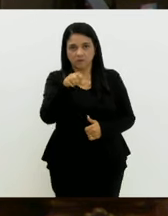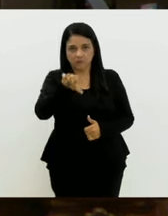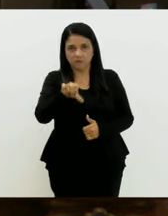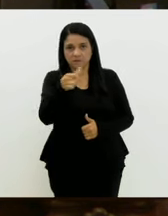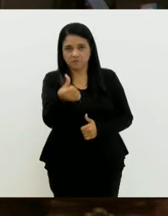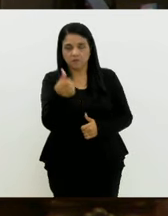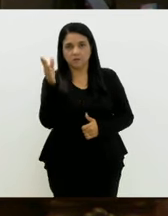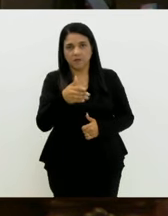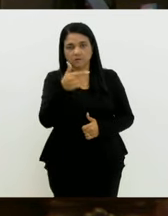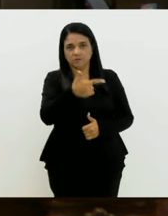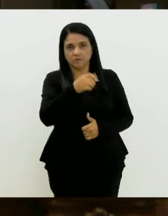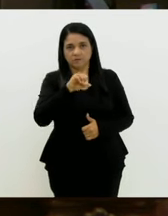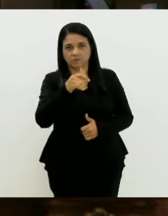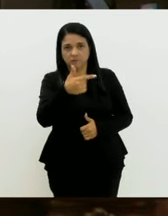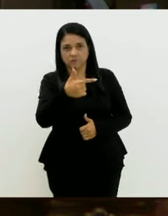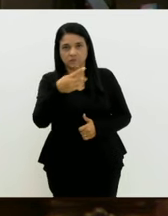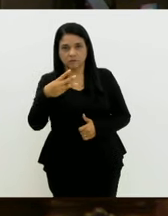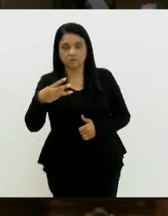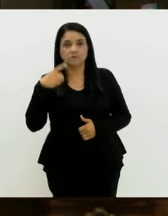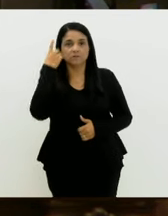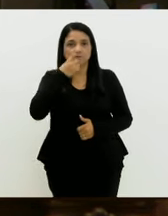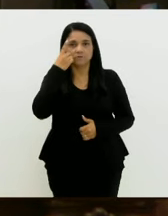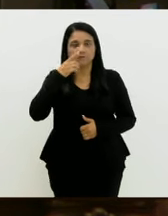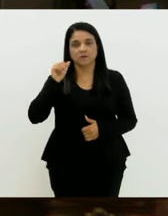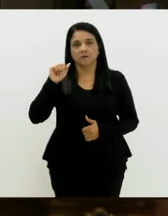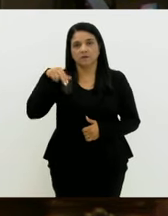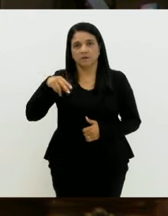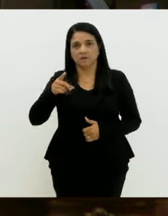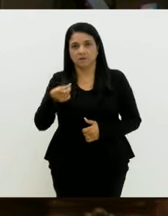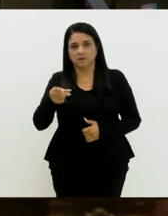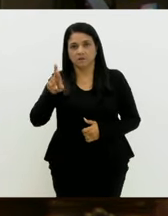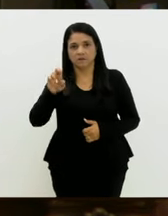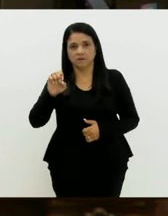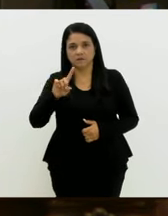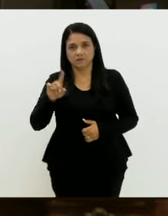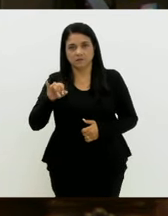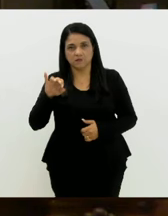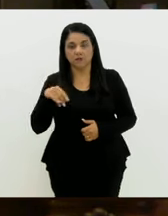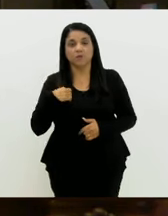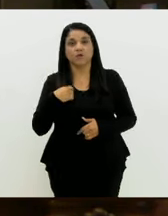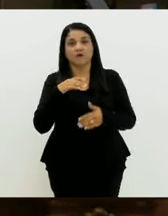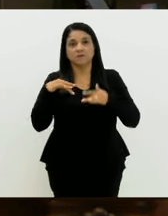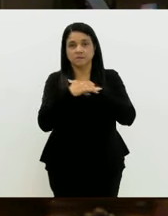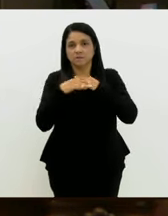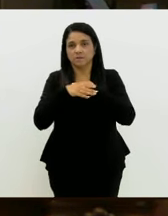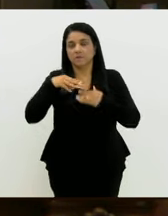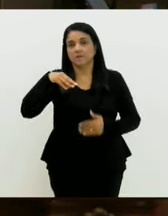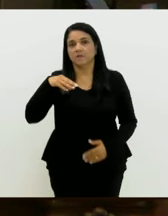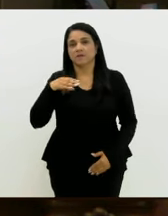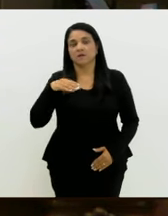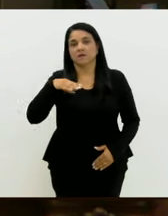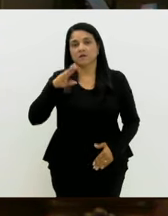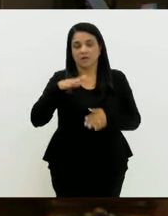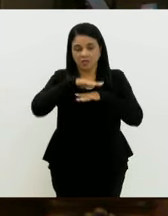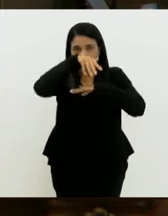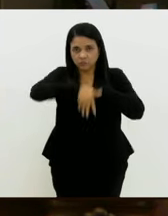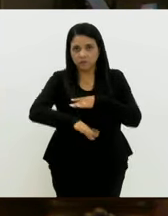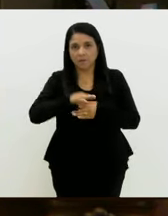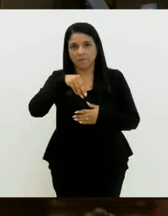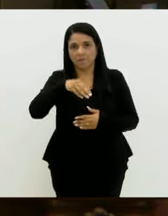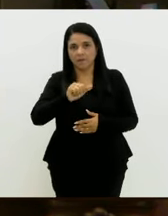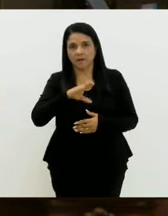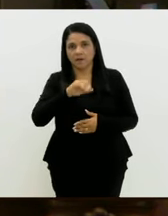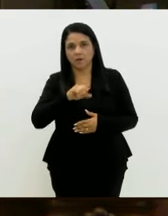1.496/2023, de autoria do deputado Andrezinho Siciliano, que declara a cidade Cachoeiro de Macacu como a cidade das águas